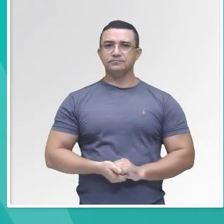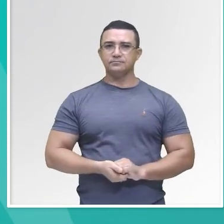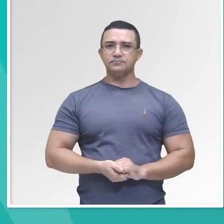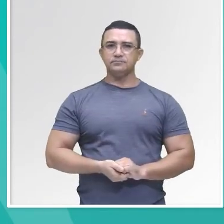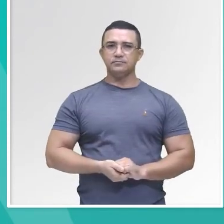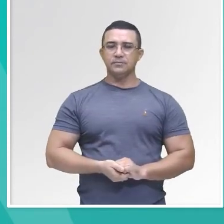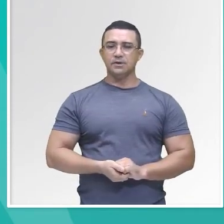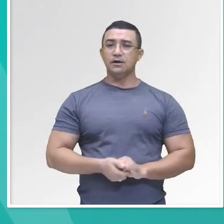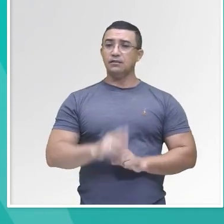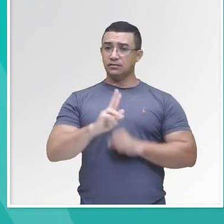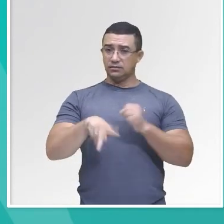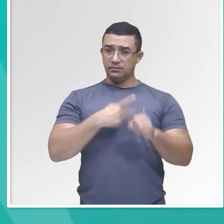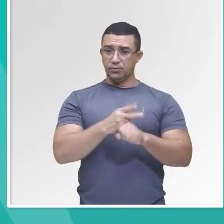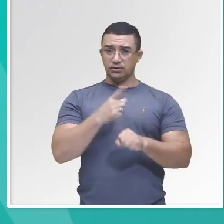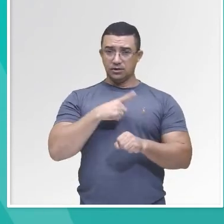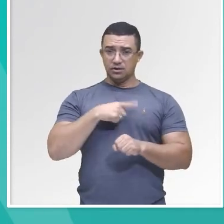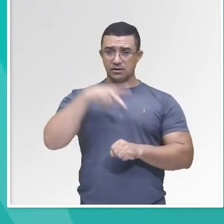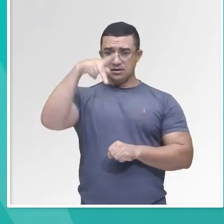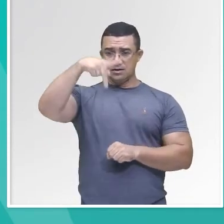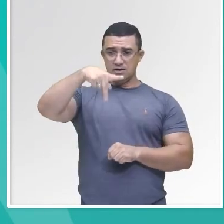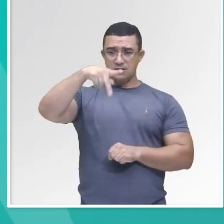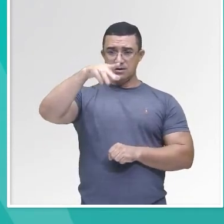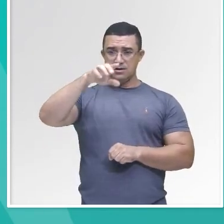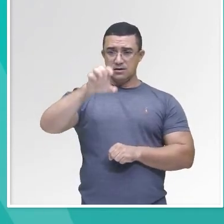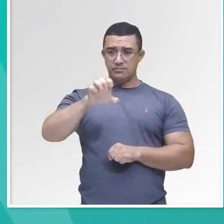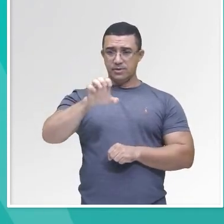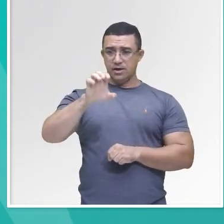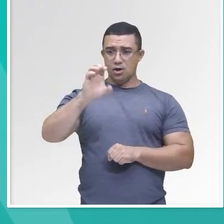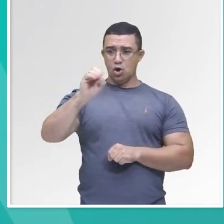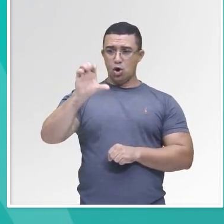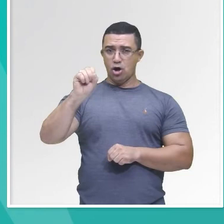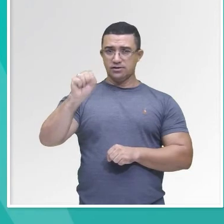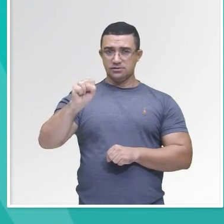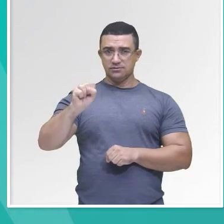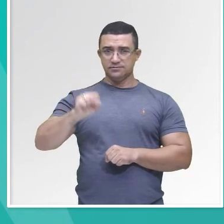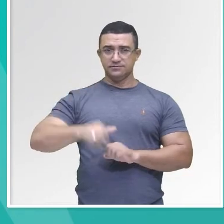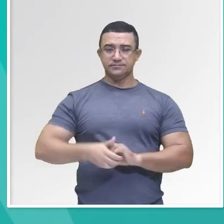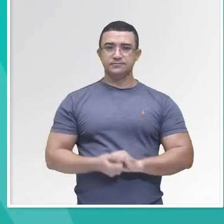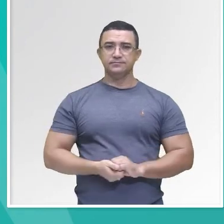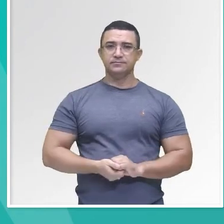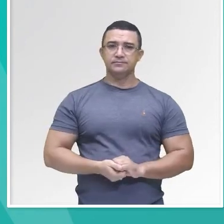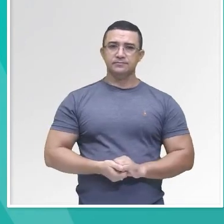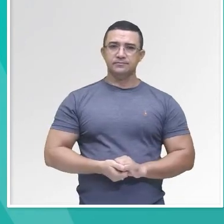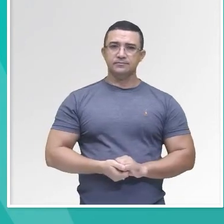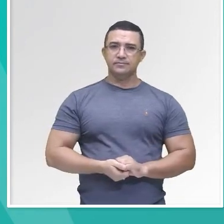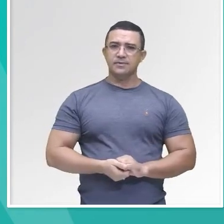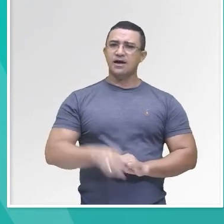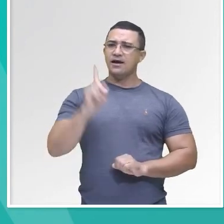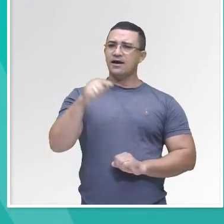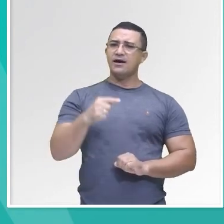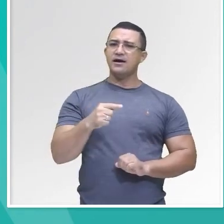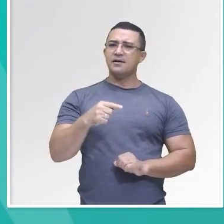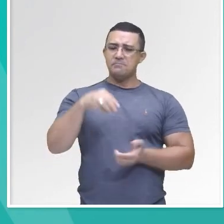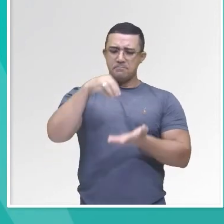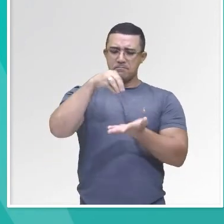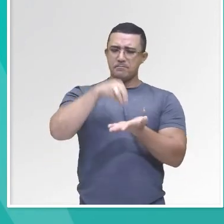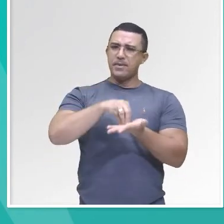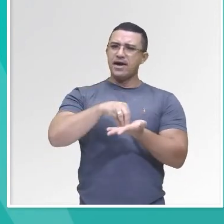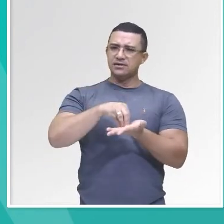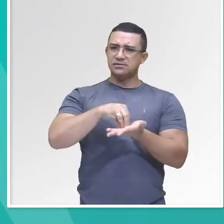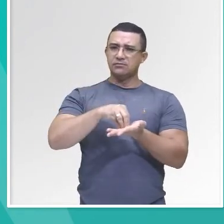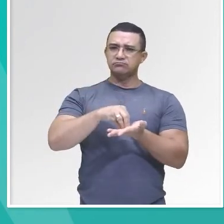Prosseguindo, vem os peões, tá? Os peões são a única peça do jogo